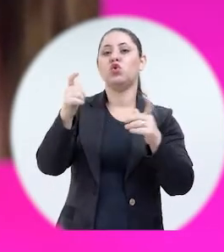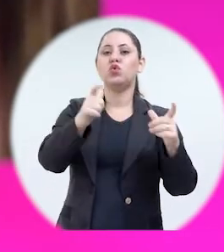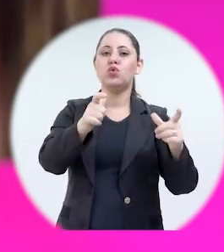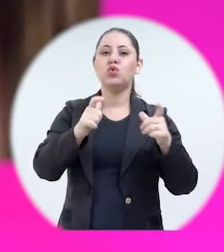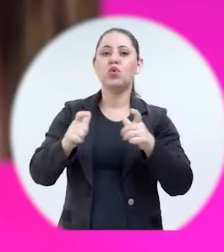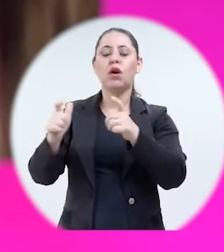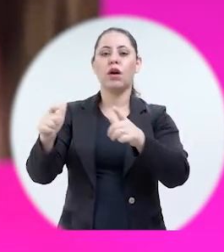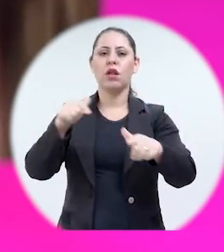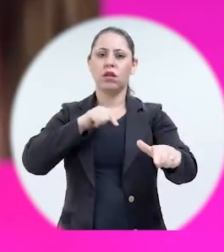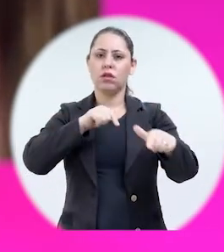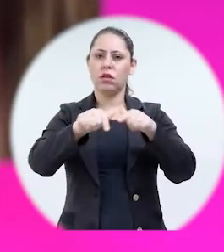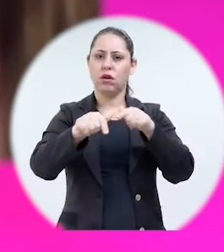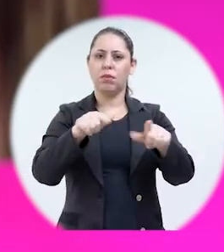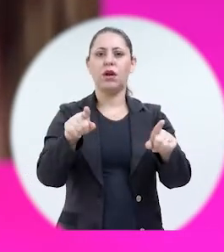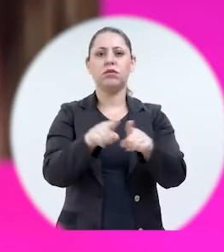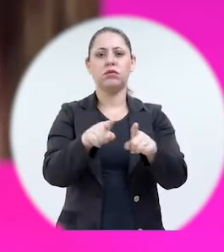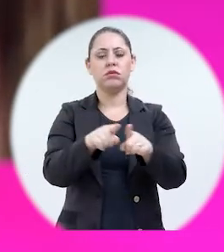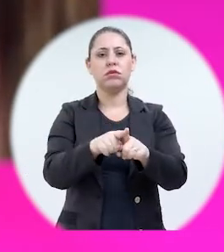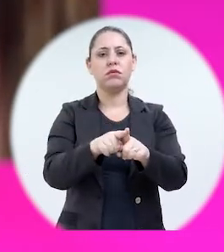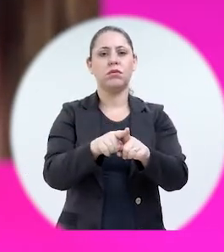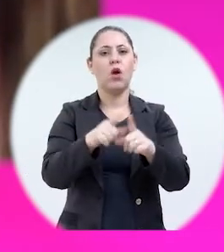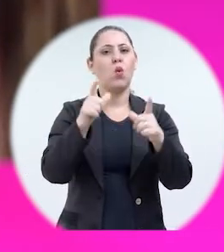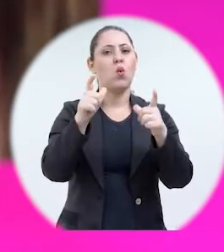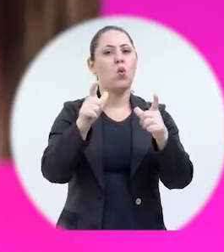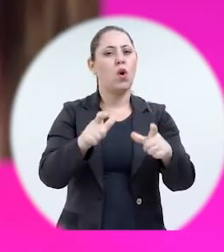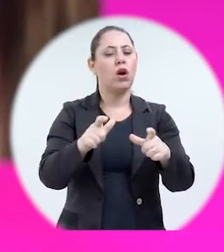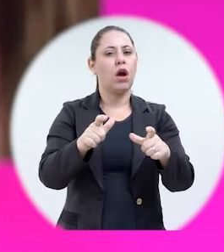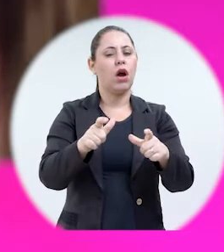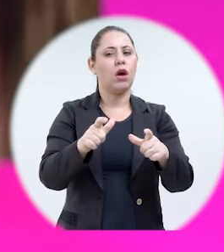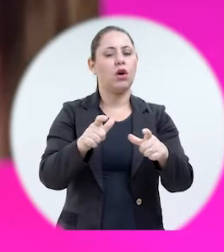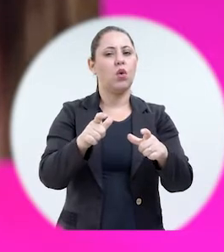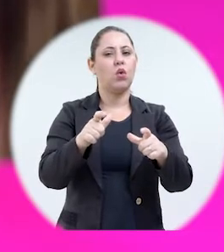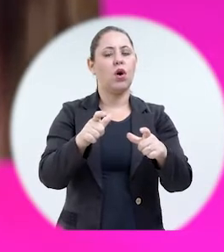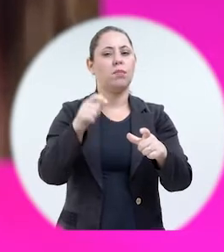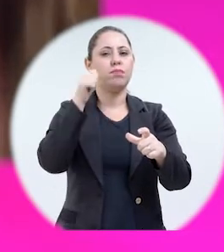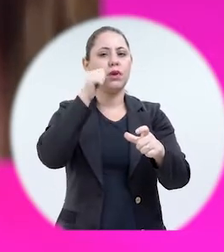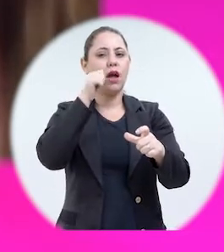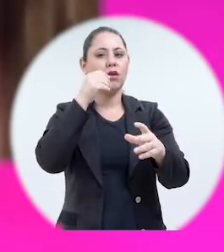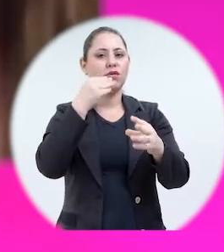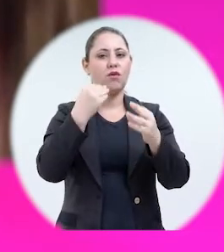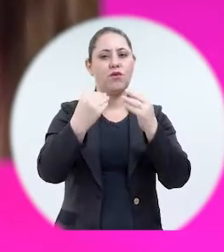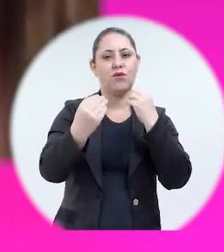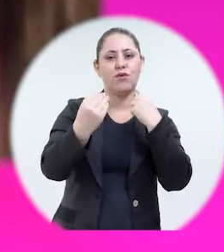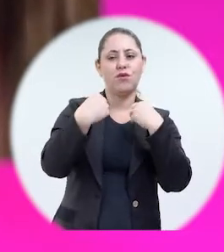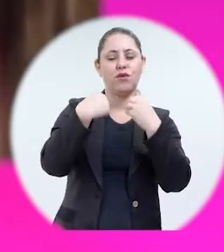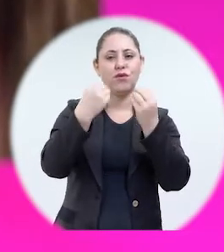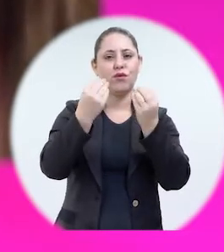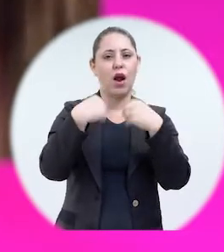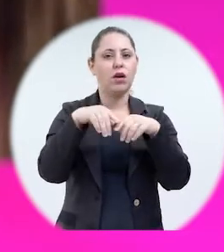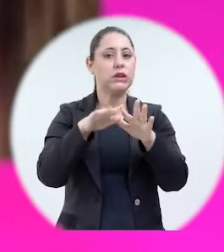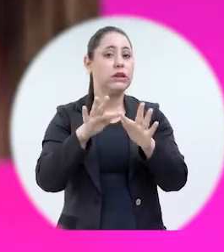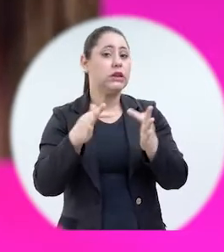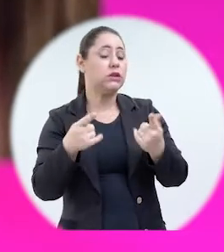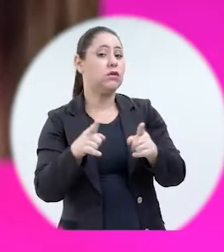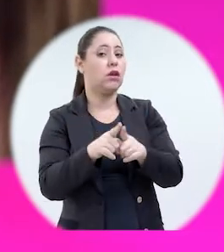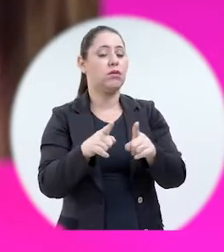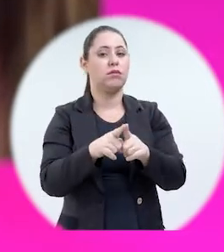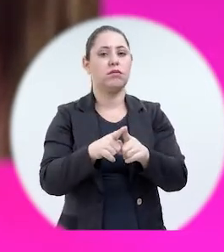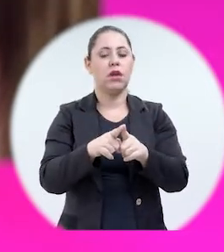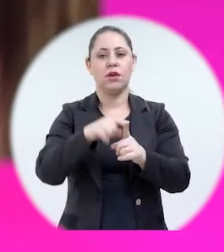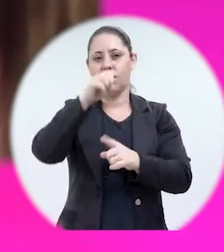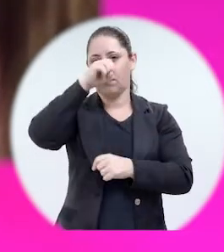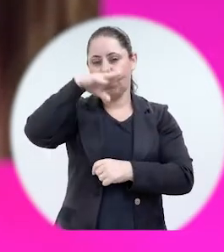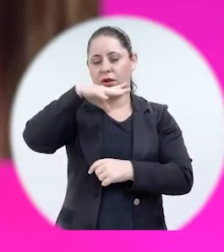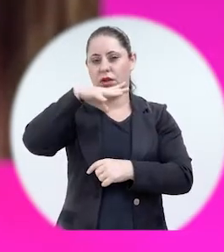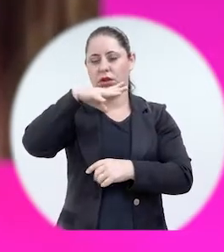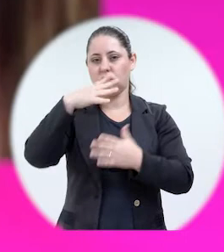outros ambientes. O ambiente de trabalho acaba sendo um local também, às vezes, vulnerável a esses tipos de